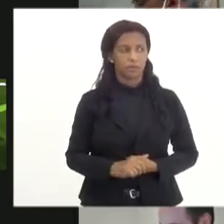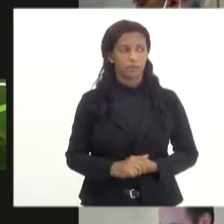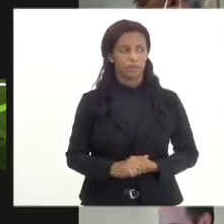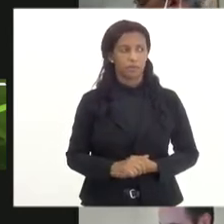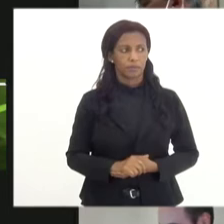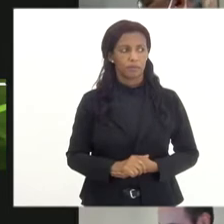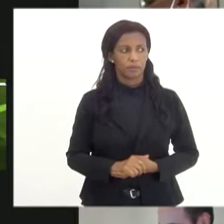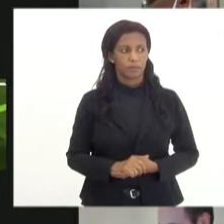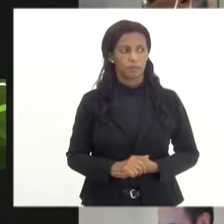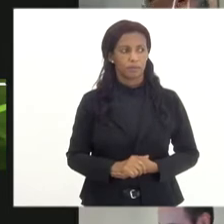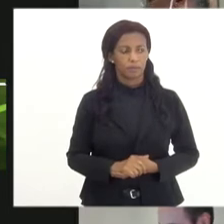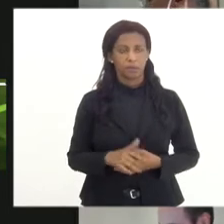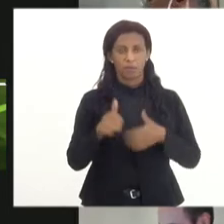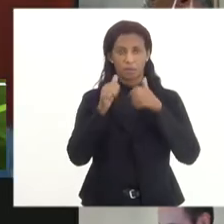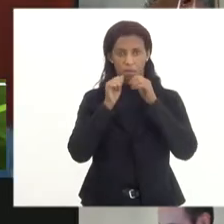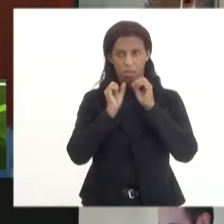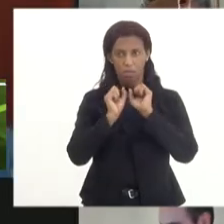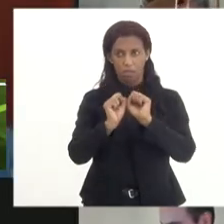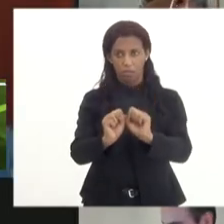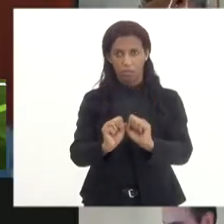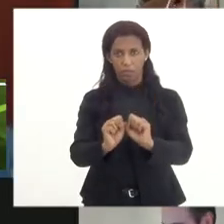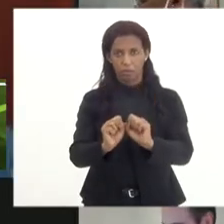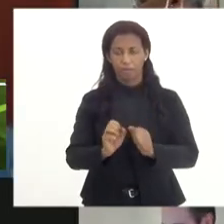Manuela Chaves é da assessoria.